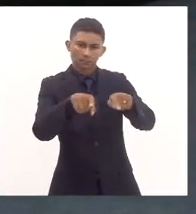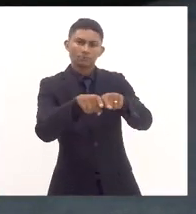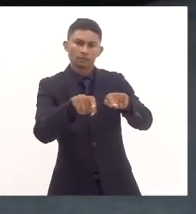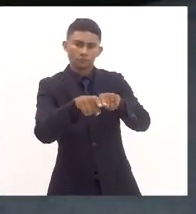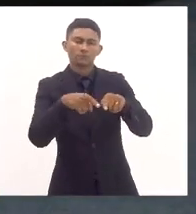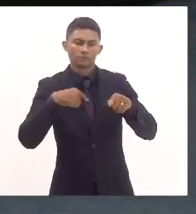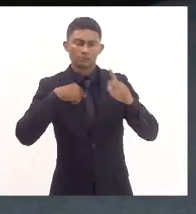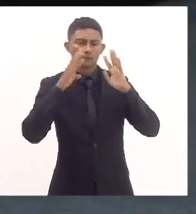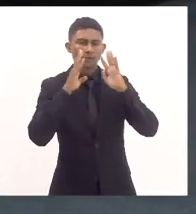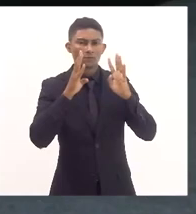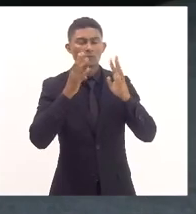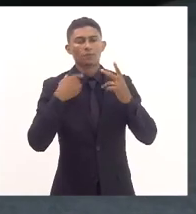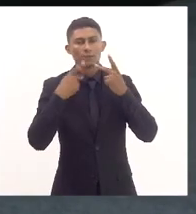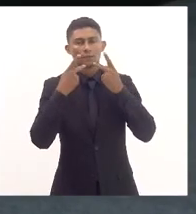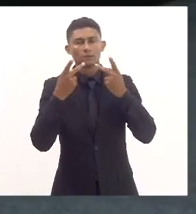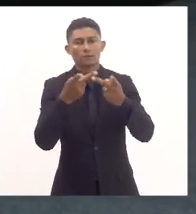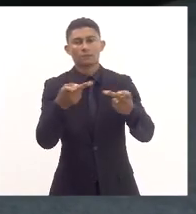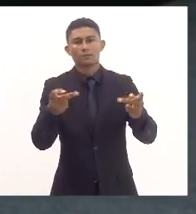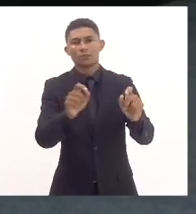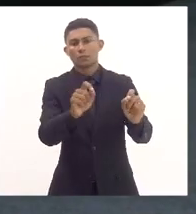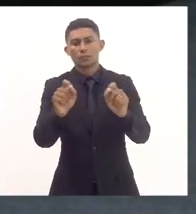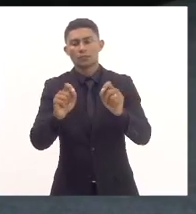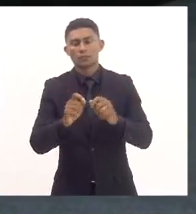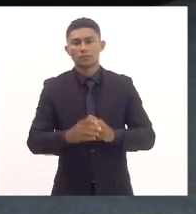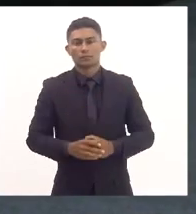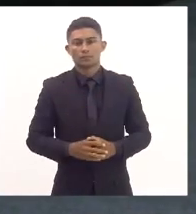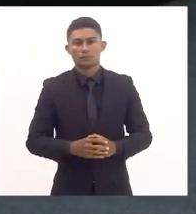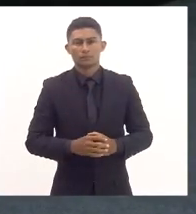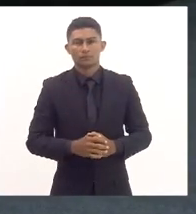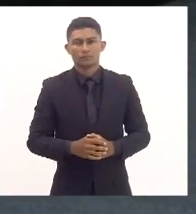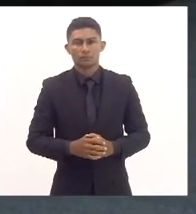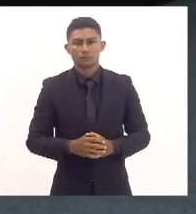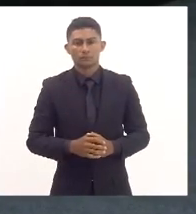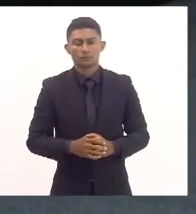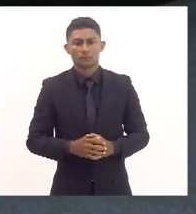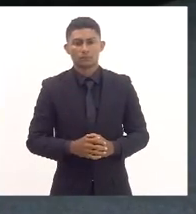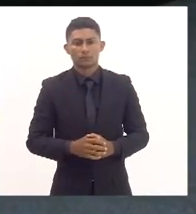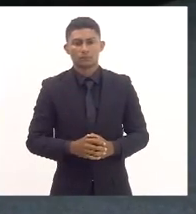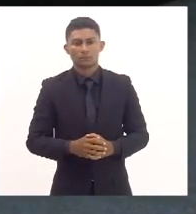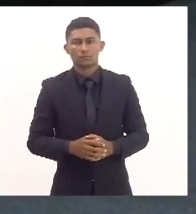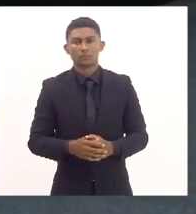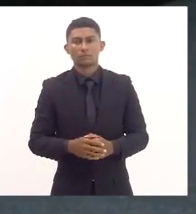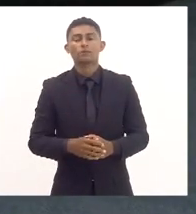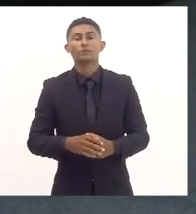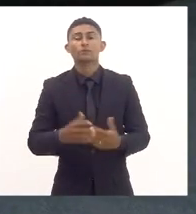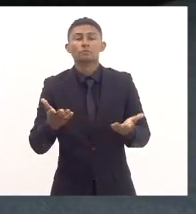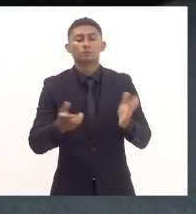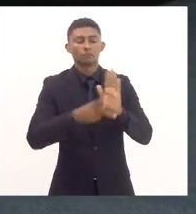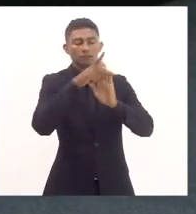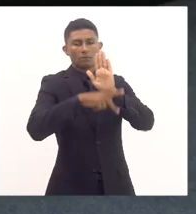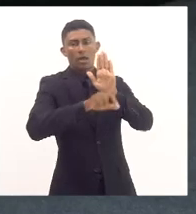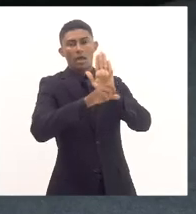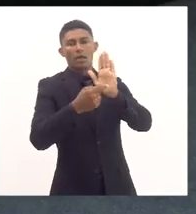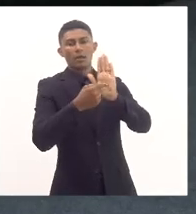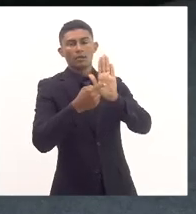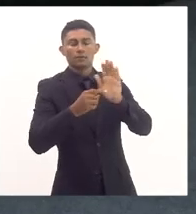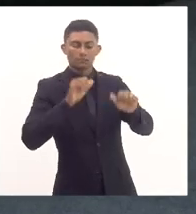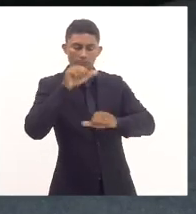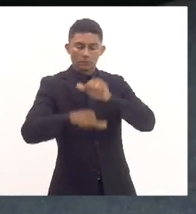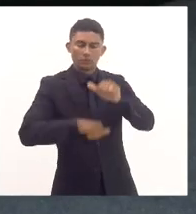eu queria dizer o seguinte quando se trata e o que que nós transformamos o projeto